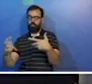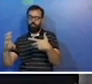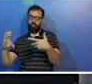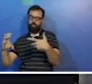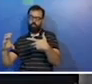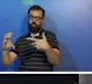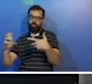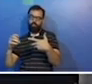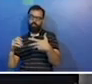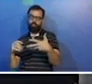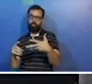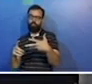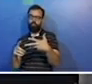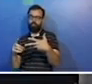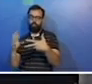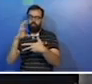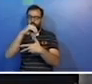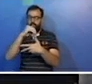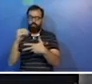a carpa,